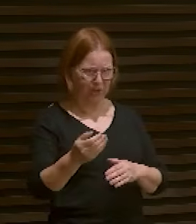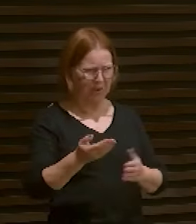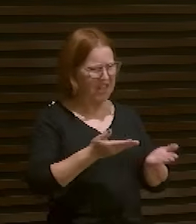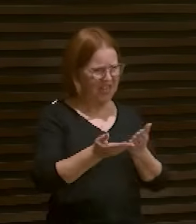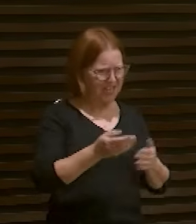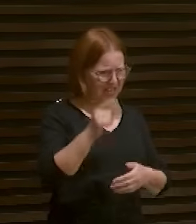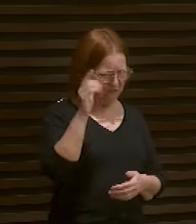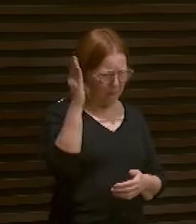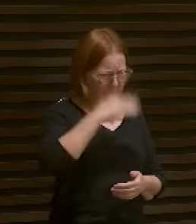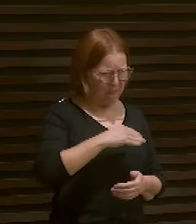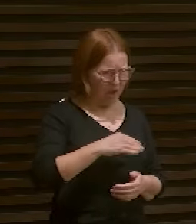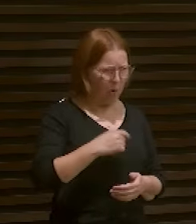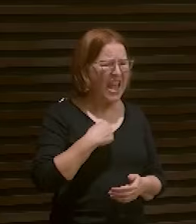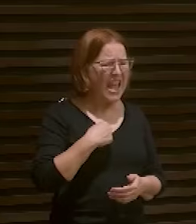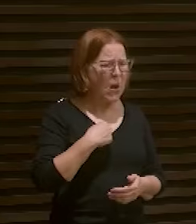perdoei toda aquela dívida.